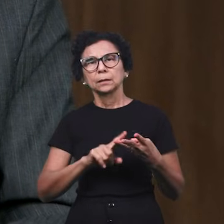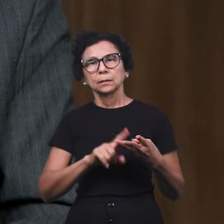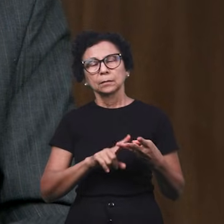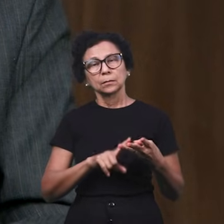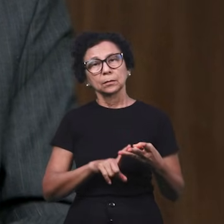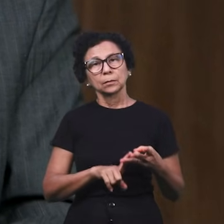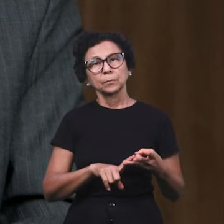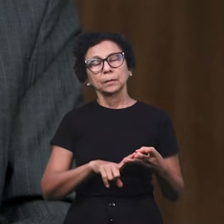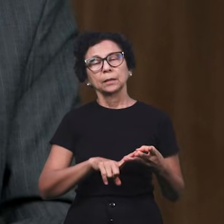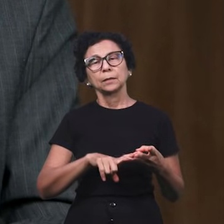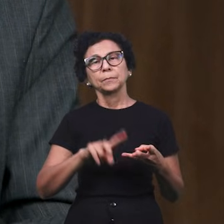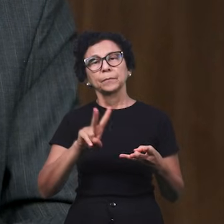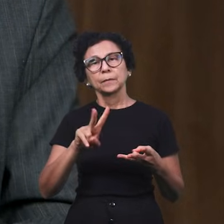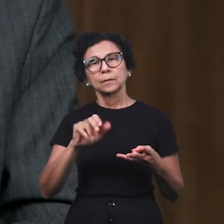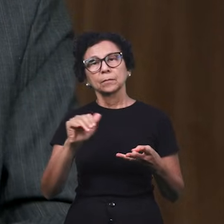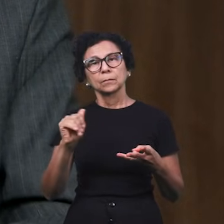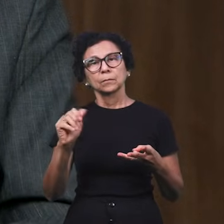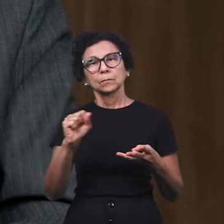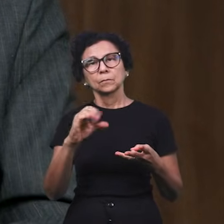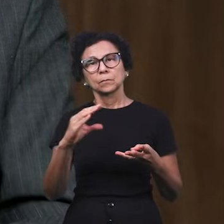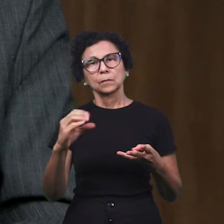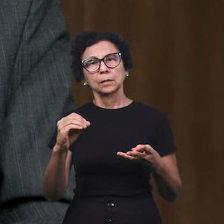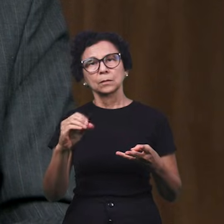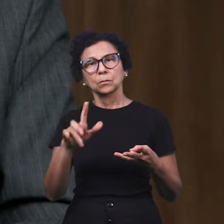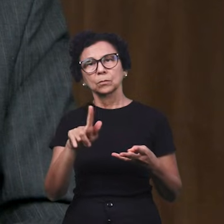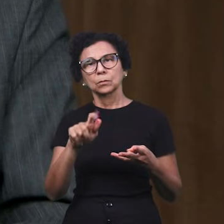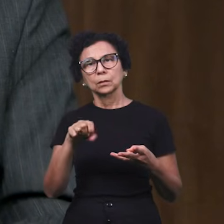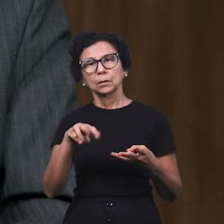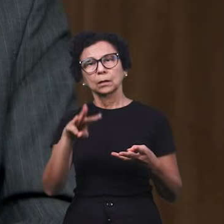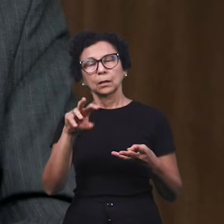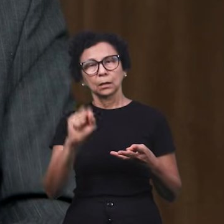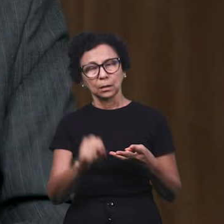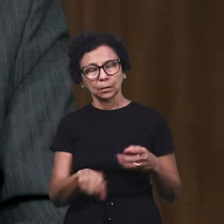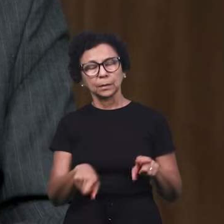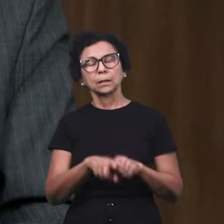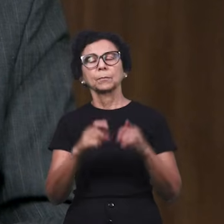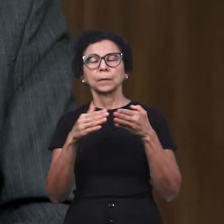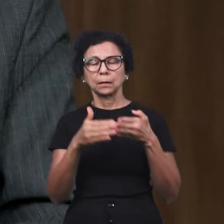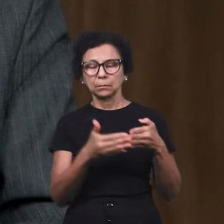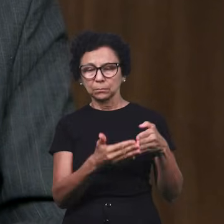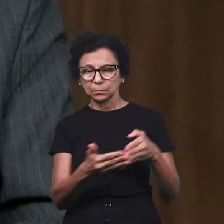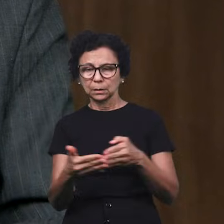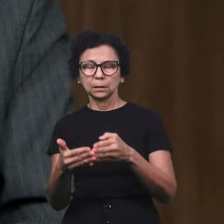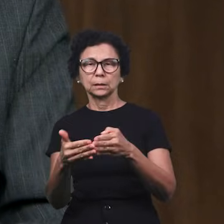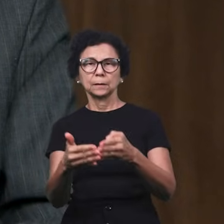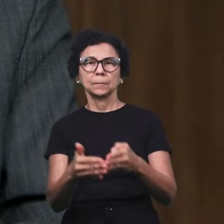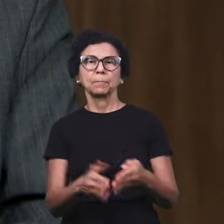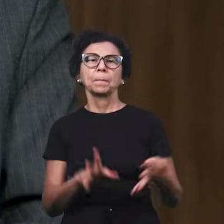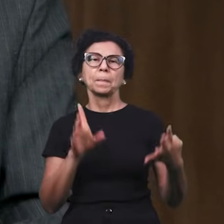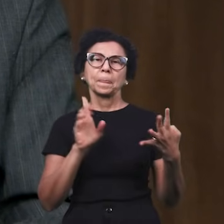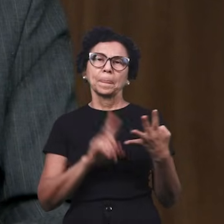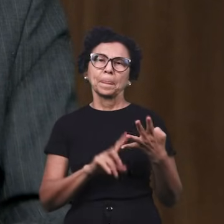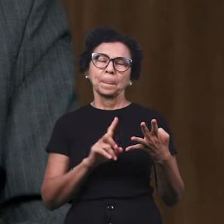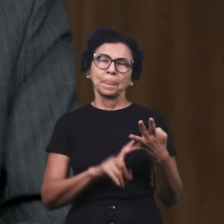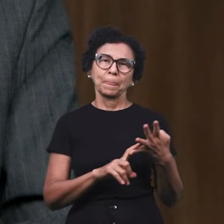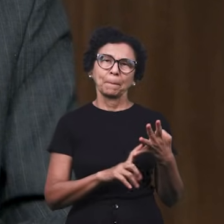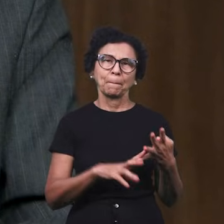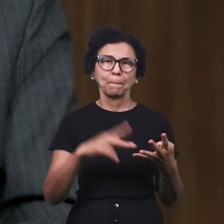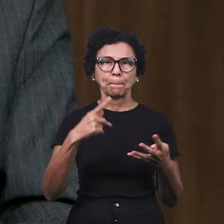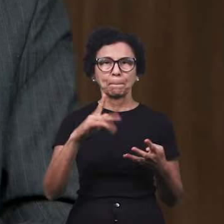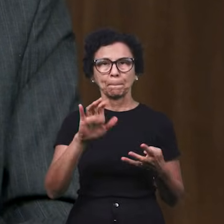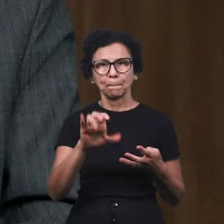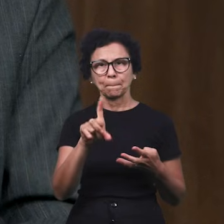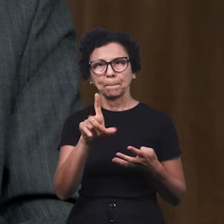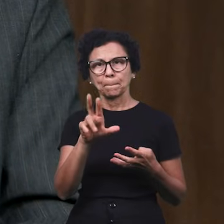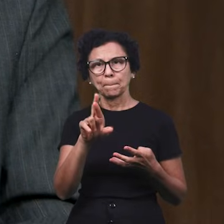Vasco da Gama, 1498, chegada às Índias por via marítima. Pedro Álvares